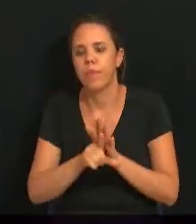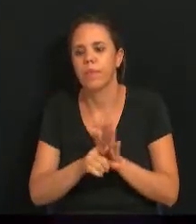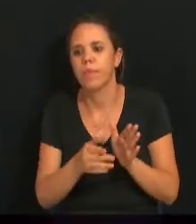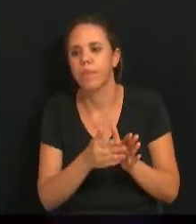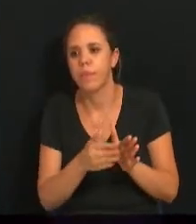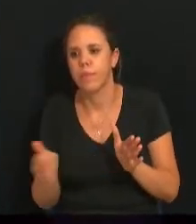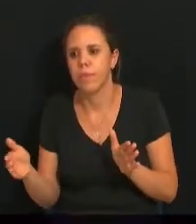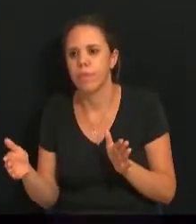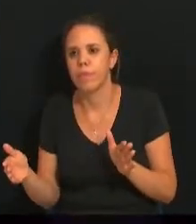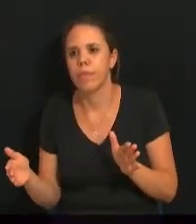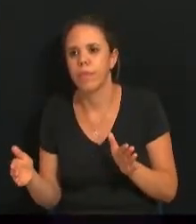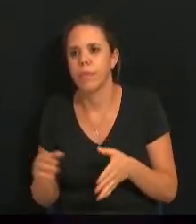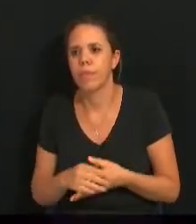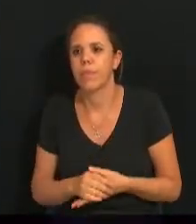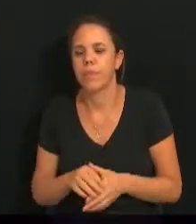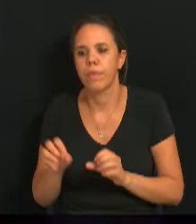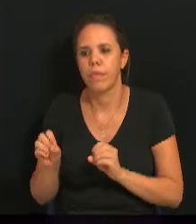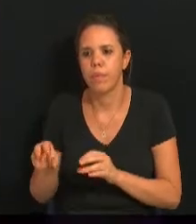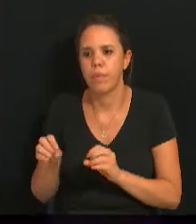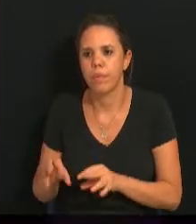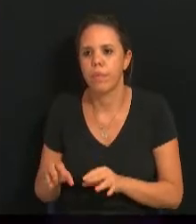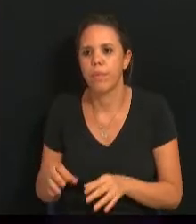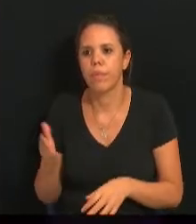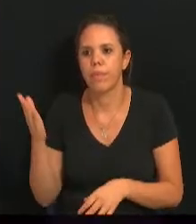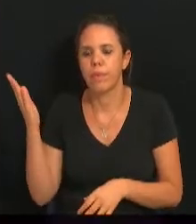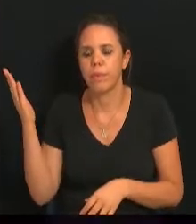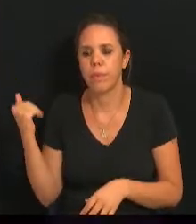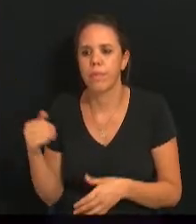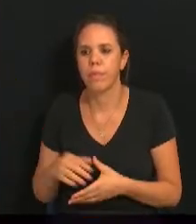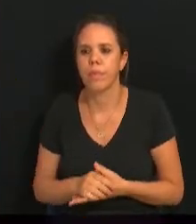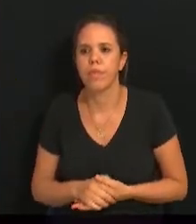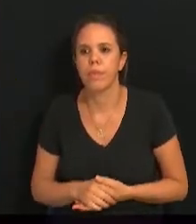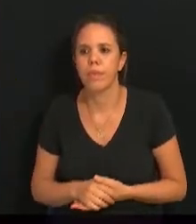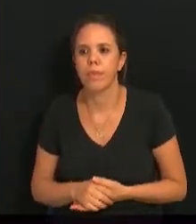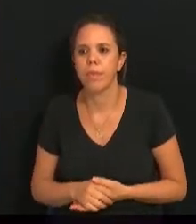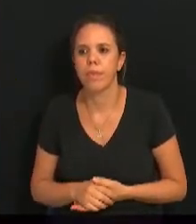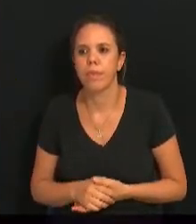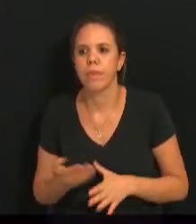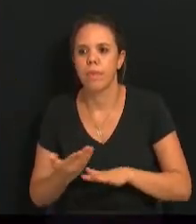pautas específicas da educação, embora a gente sabe o